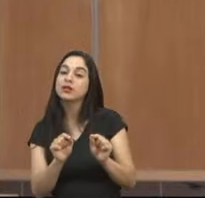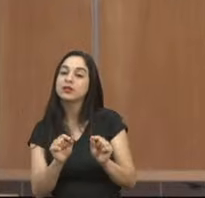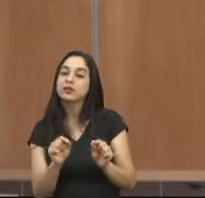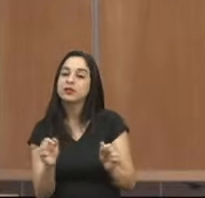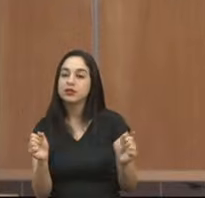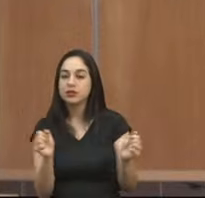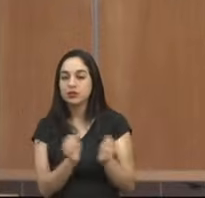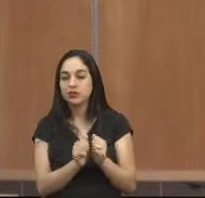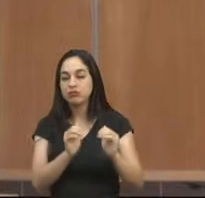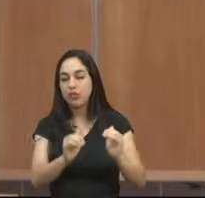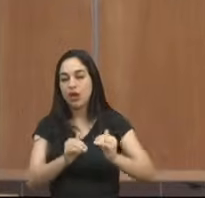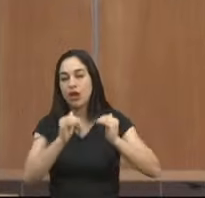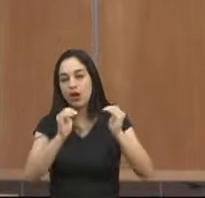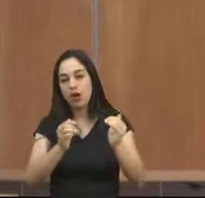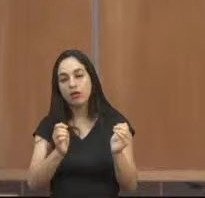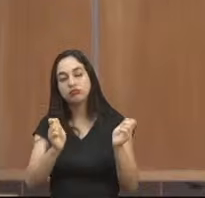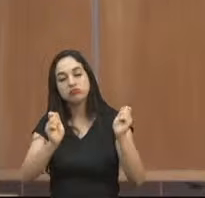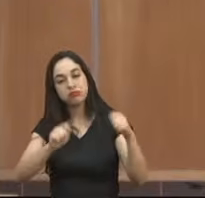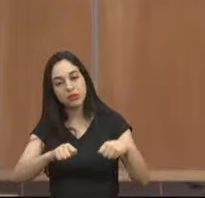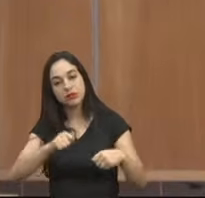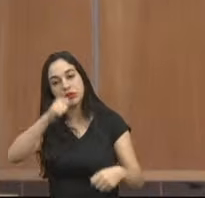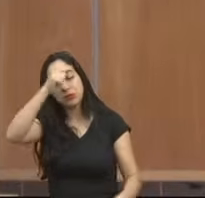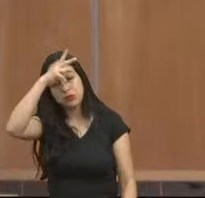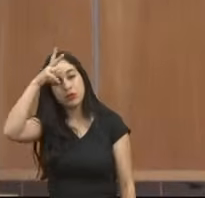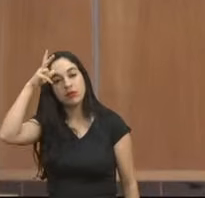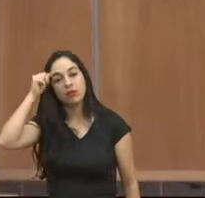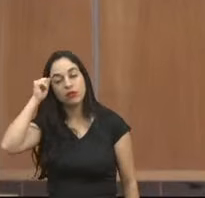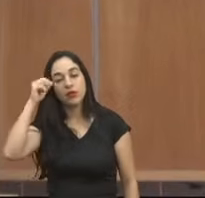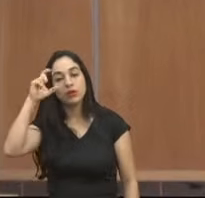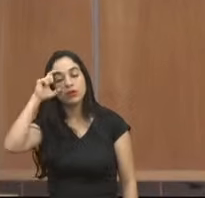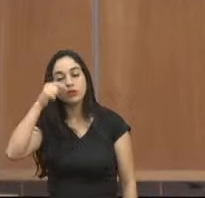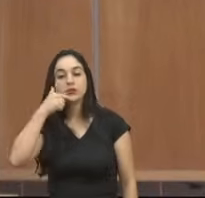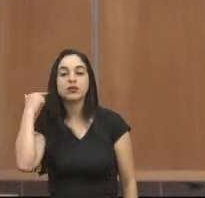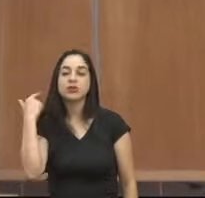maior autoridade da cidade, que é o Celso Florencio. Estamos juntos.